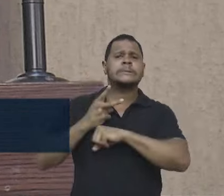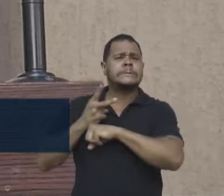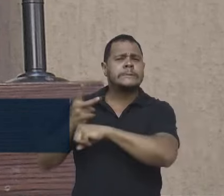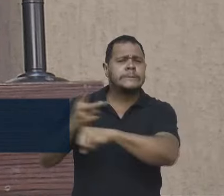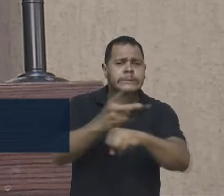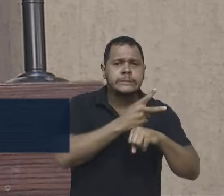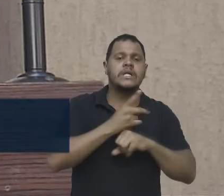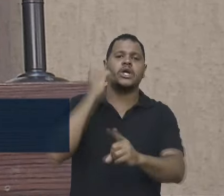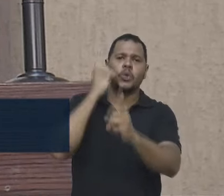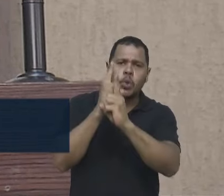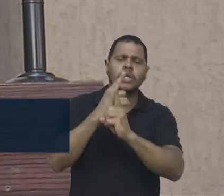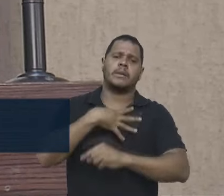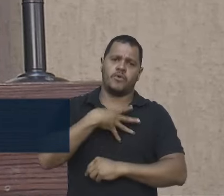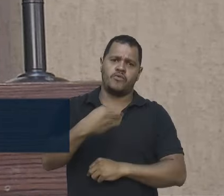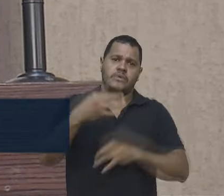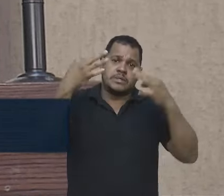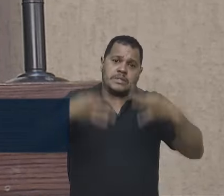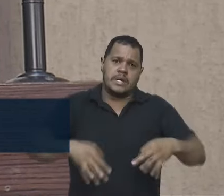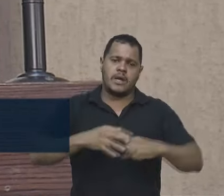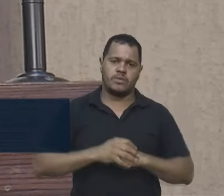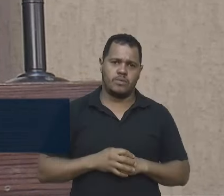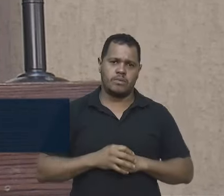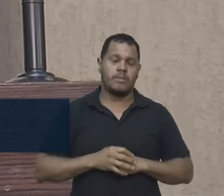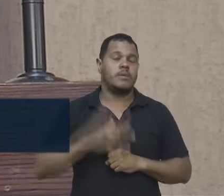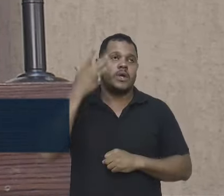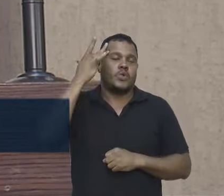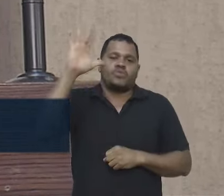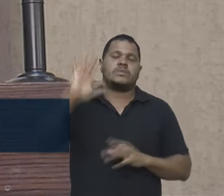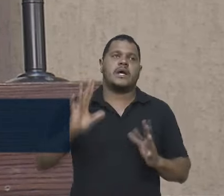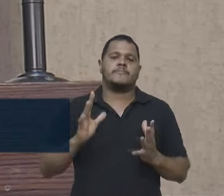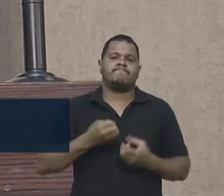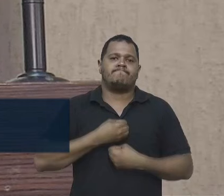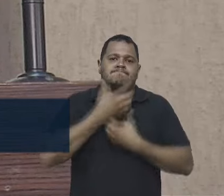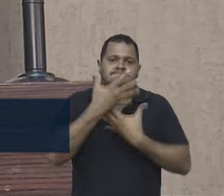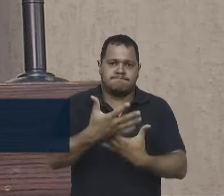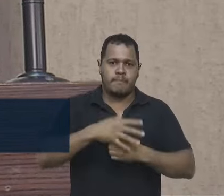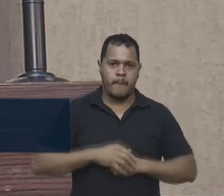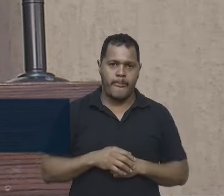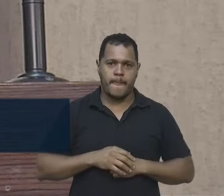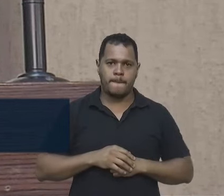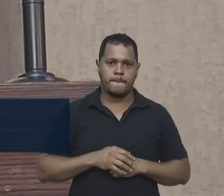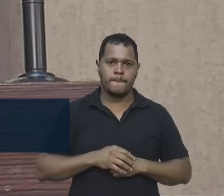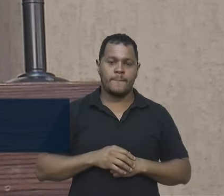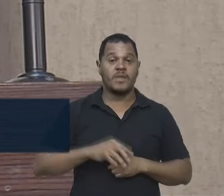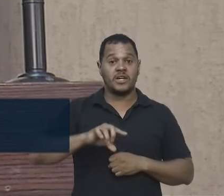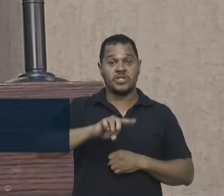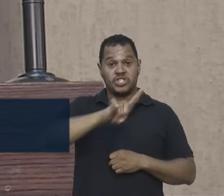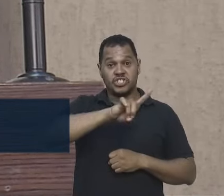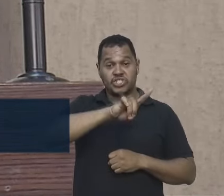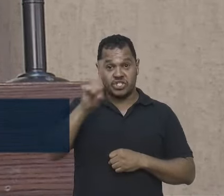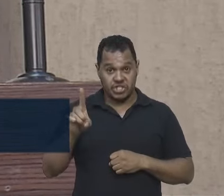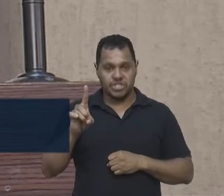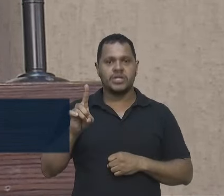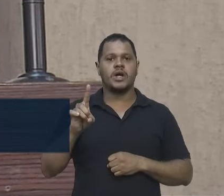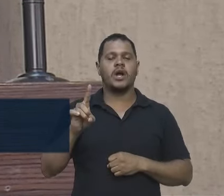que eu possa eu nem sei o que dizer mas fui notificado no dia 2 de